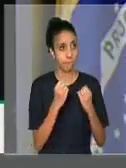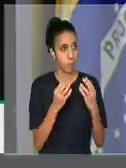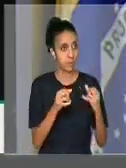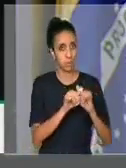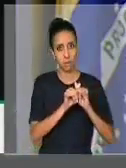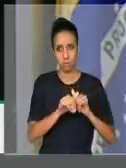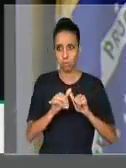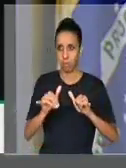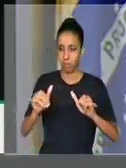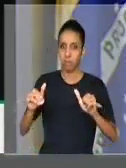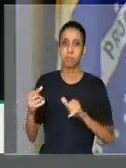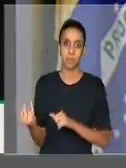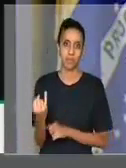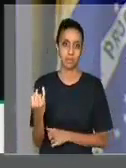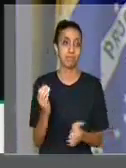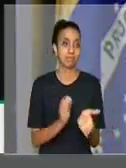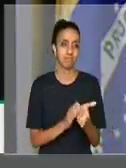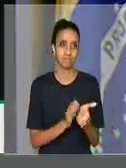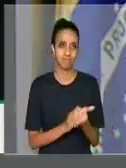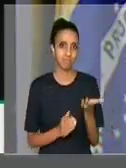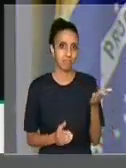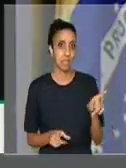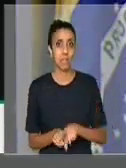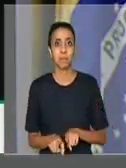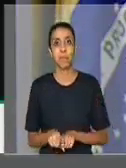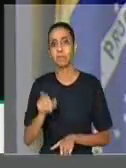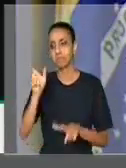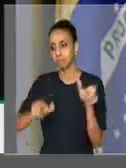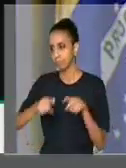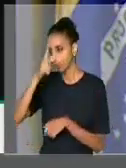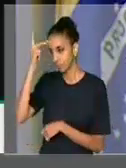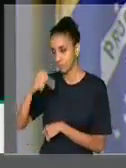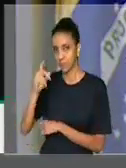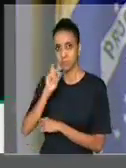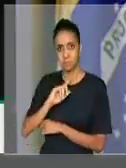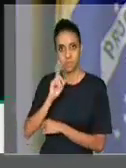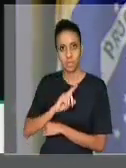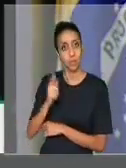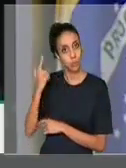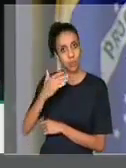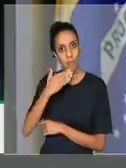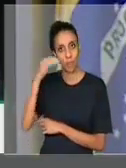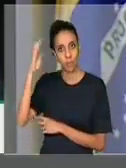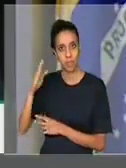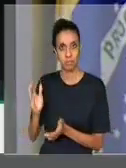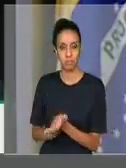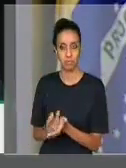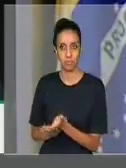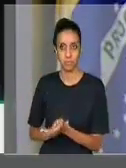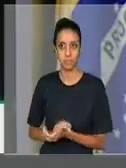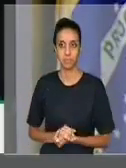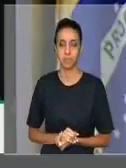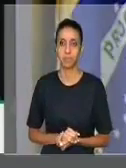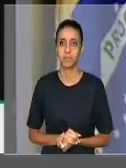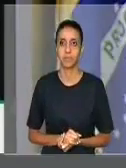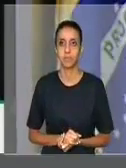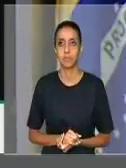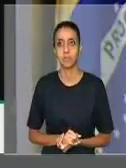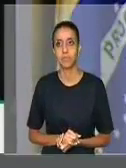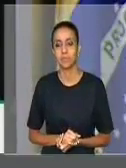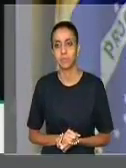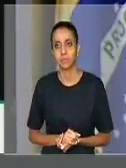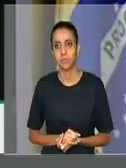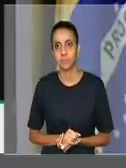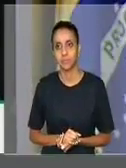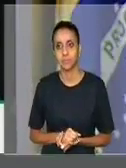como informação importante parabéns a vocês parabéns aos mineiros que faltam mais uma vez pelo brasil eu sempre digo que a boa construção da